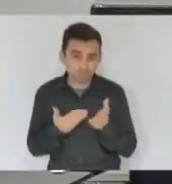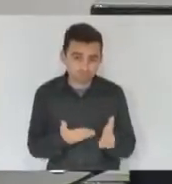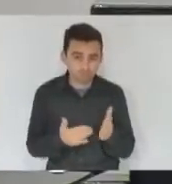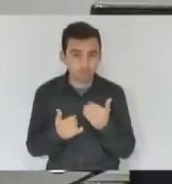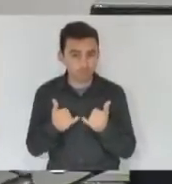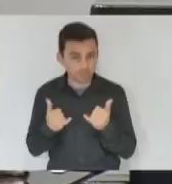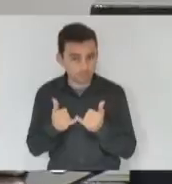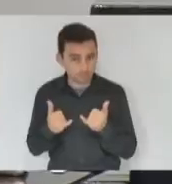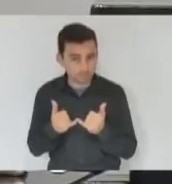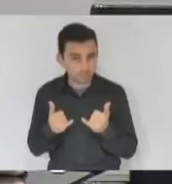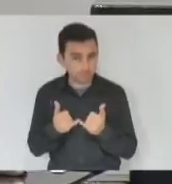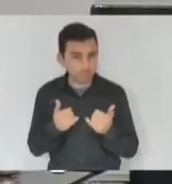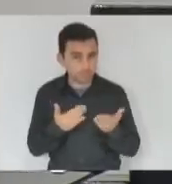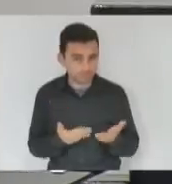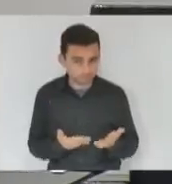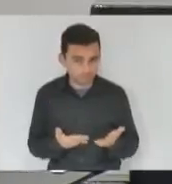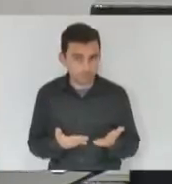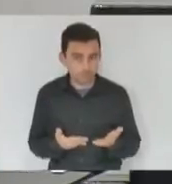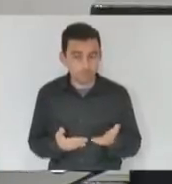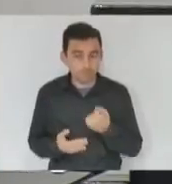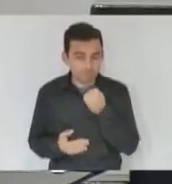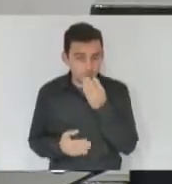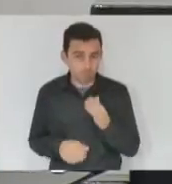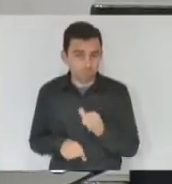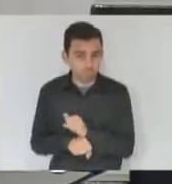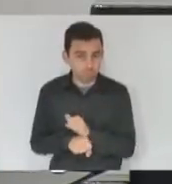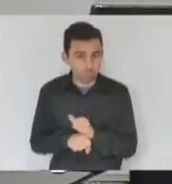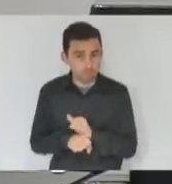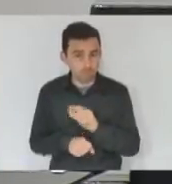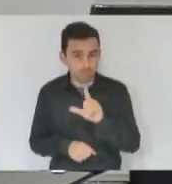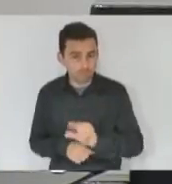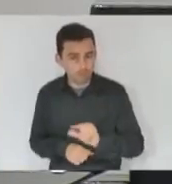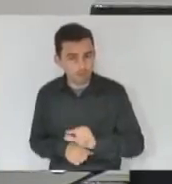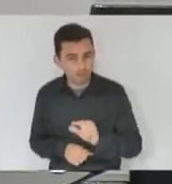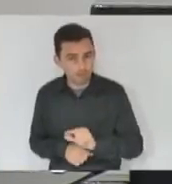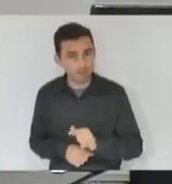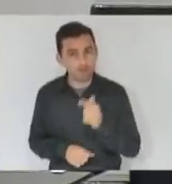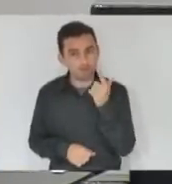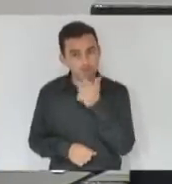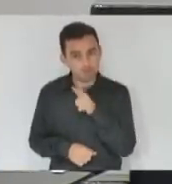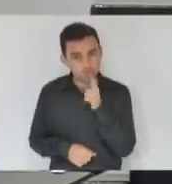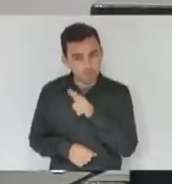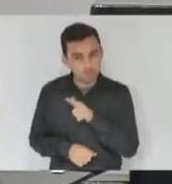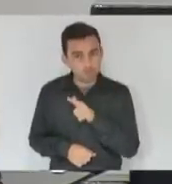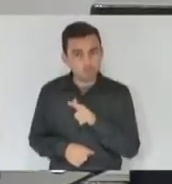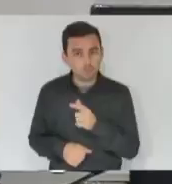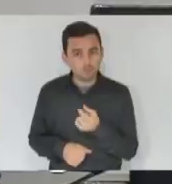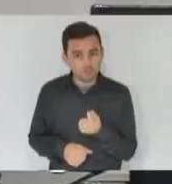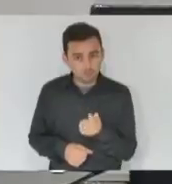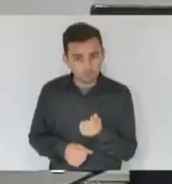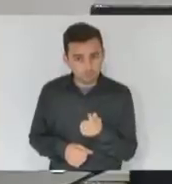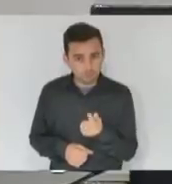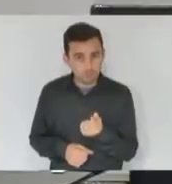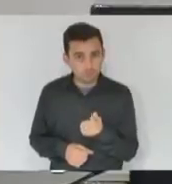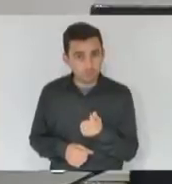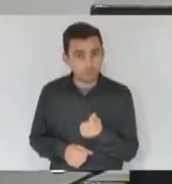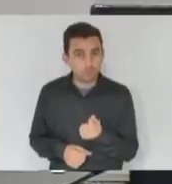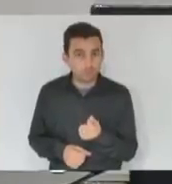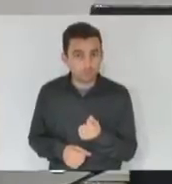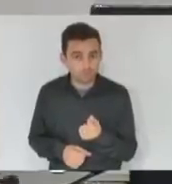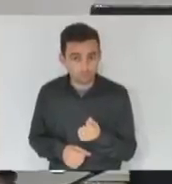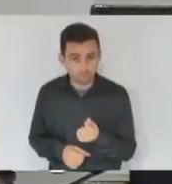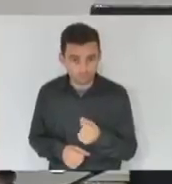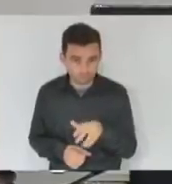como alternativa, barateando com isso o custo, se